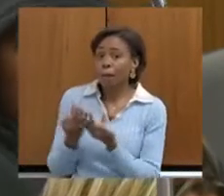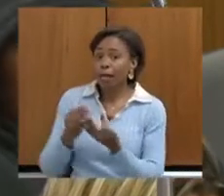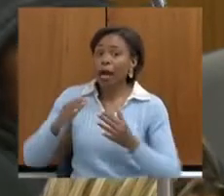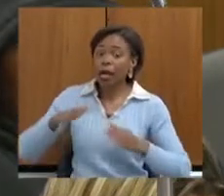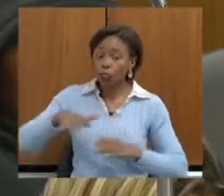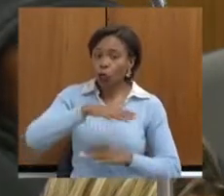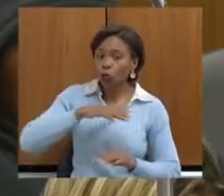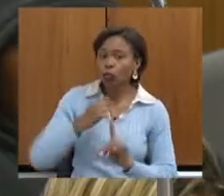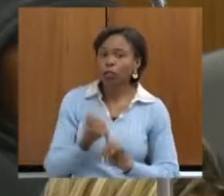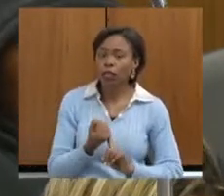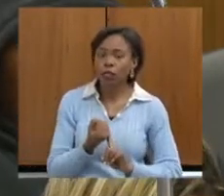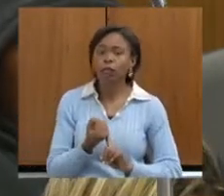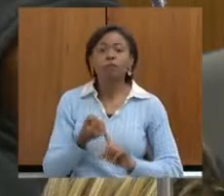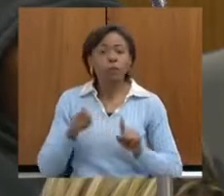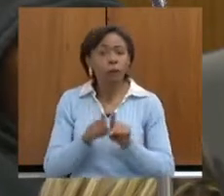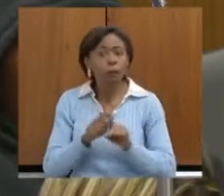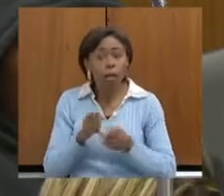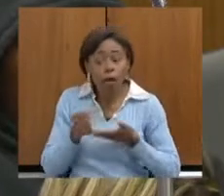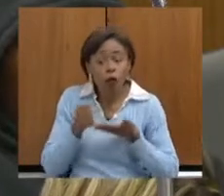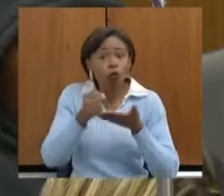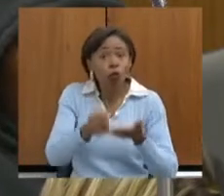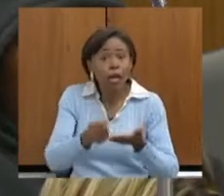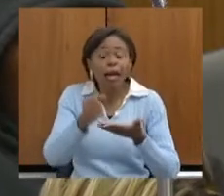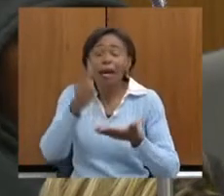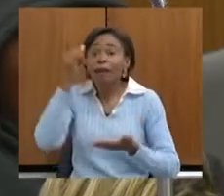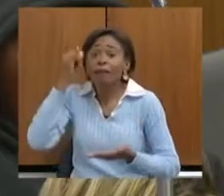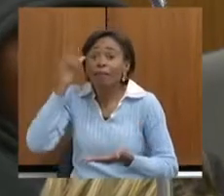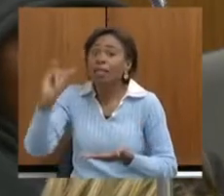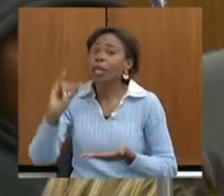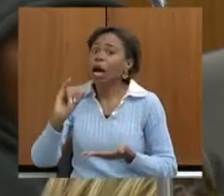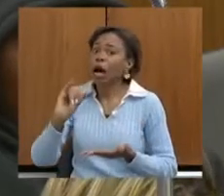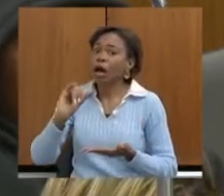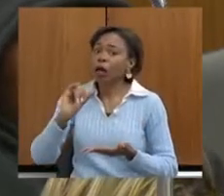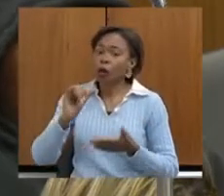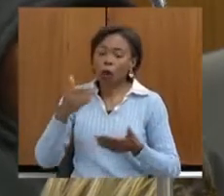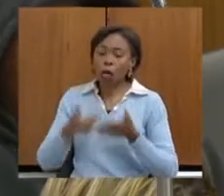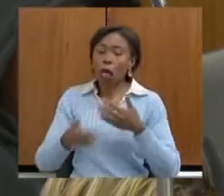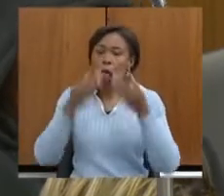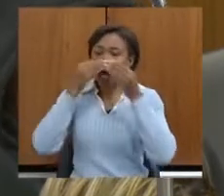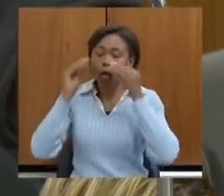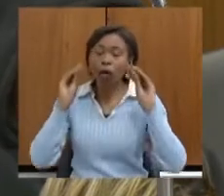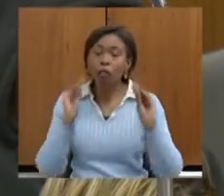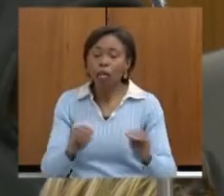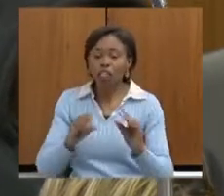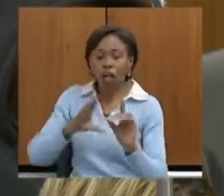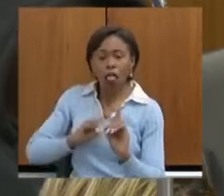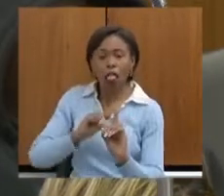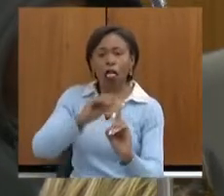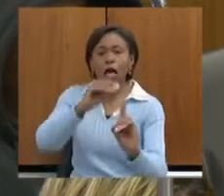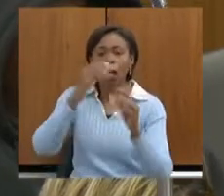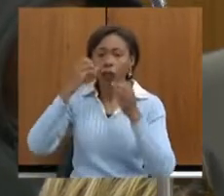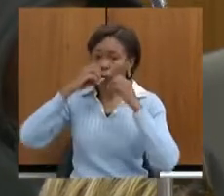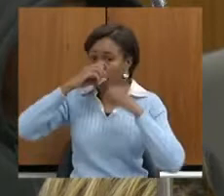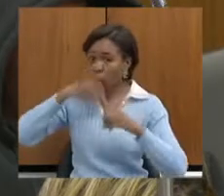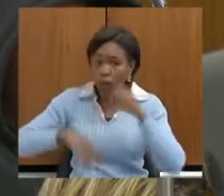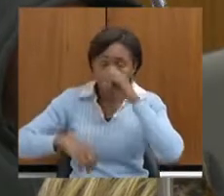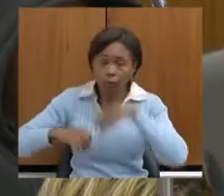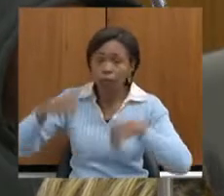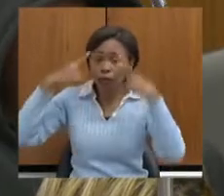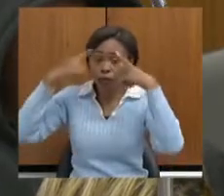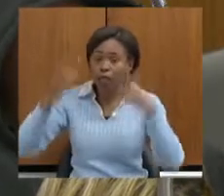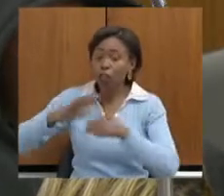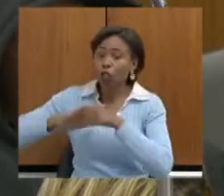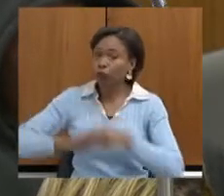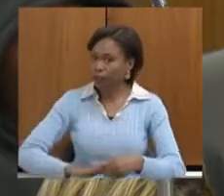Além de colocá-los A salvo De toda forma de negligência discriminação exploração a crueldade e